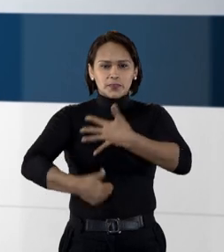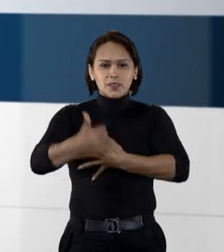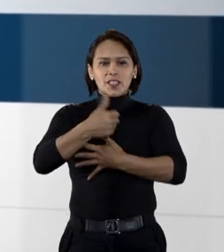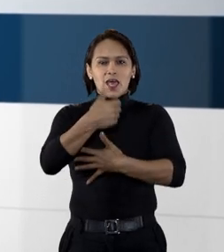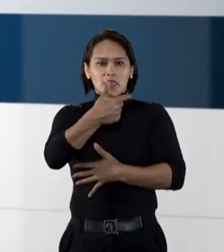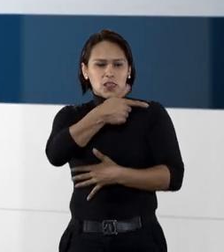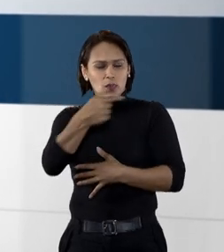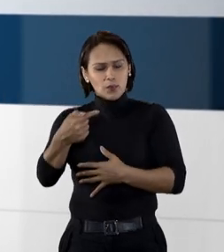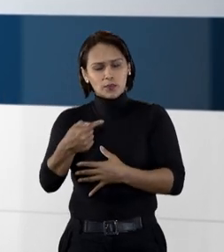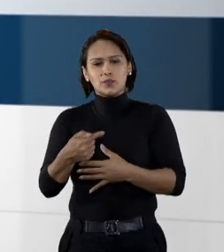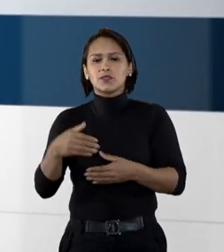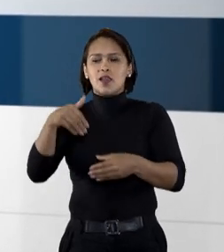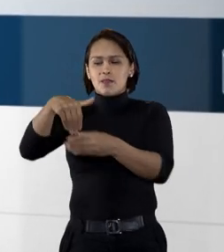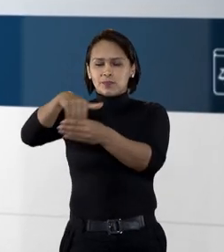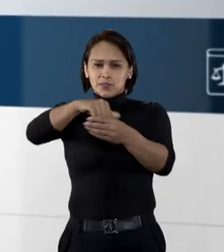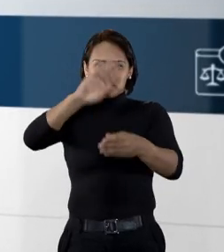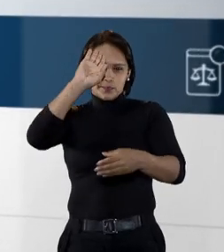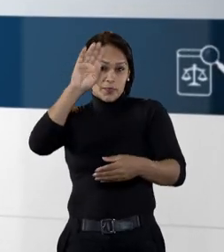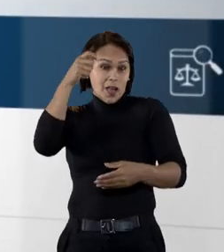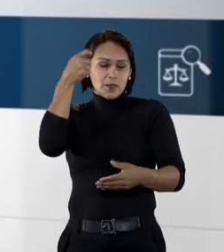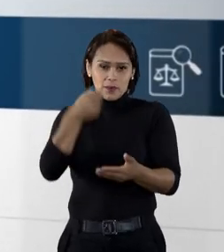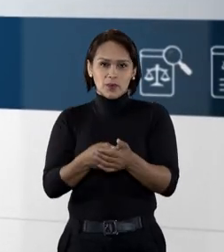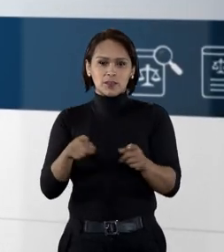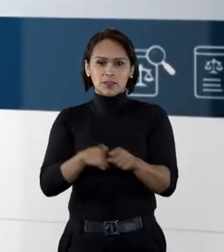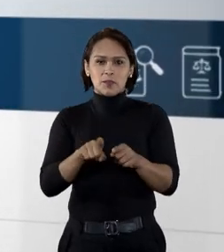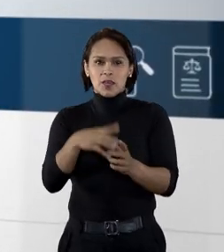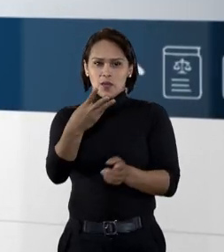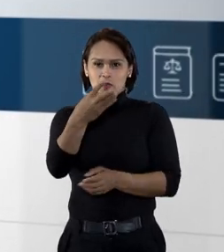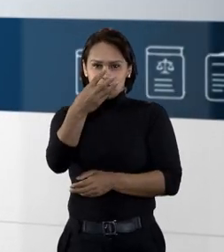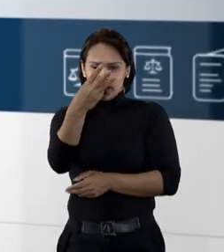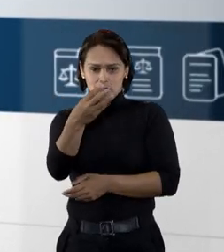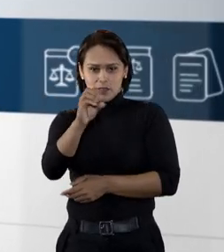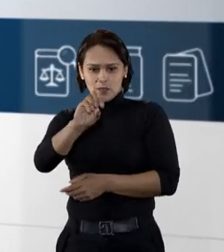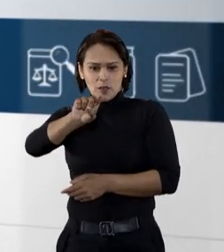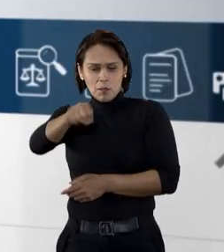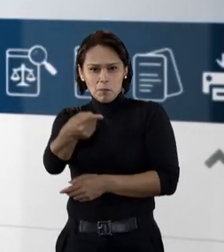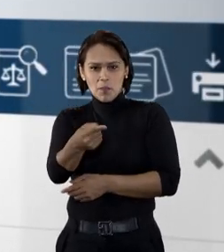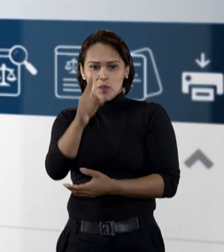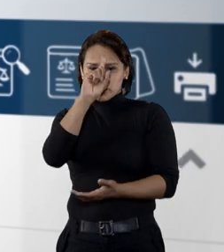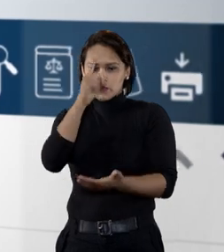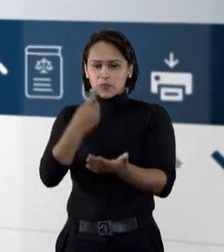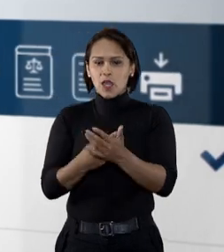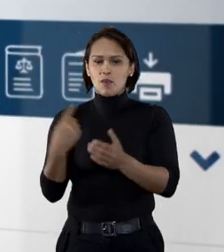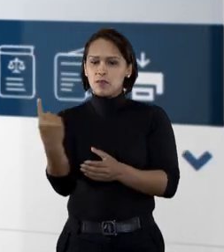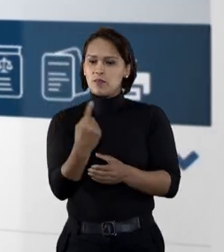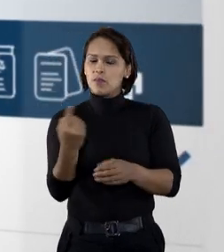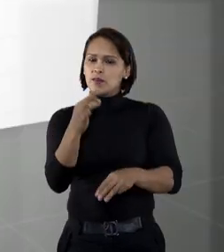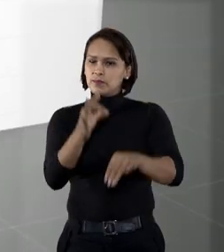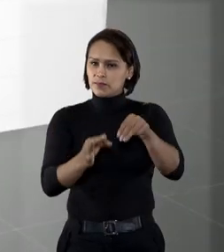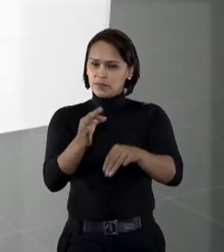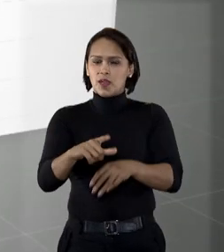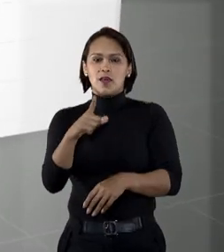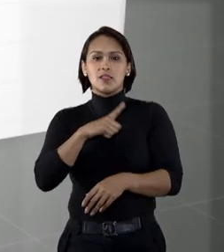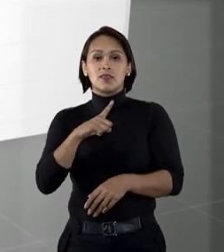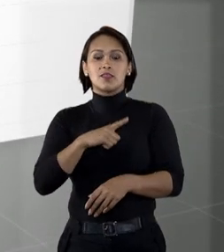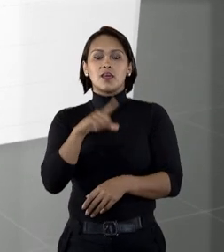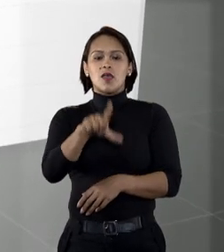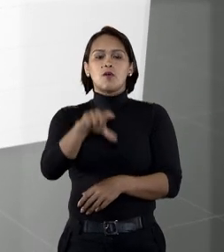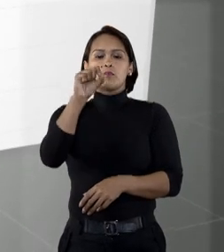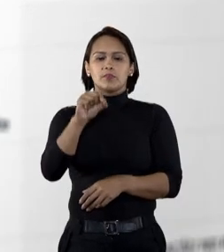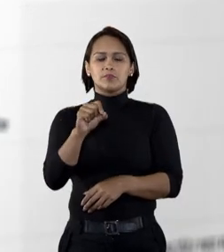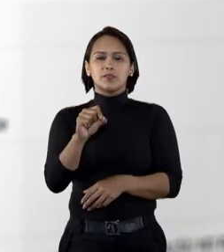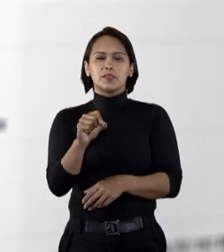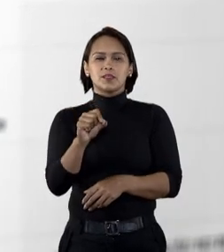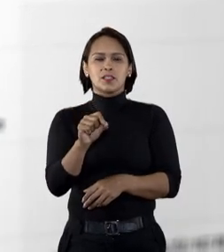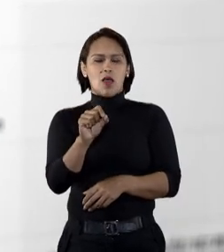súmulas, mais de 27 mil acordos e quase 434 mil decisões monocráticas. Existe também